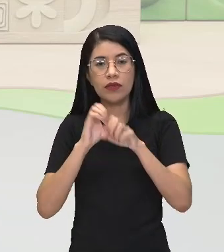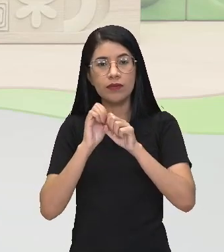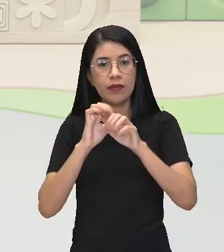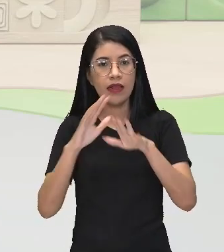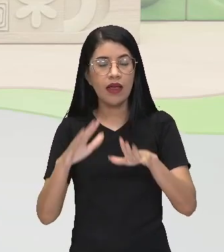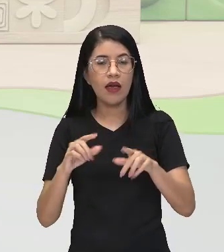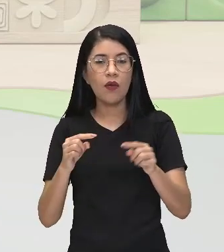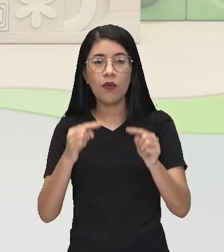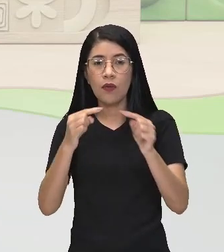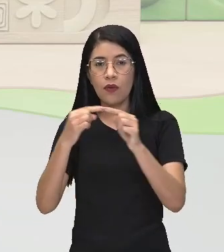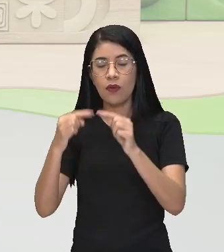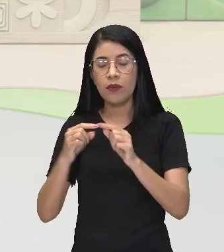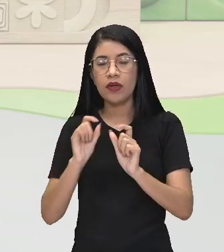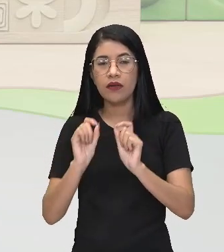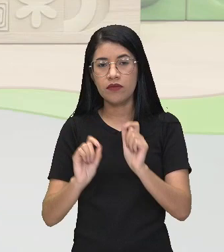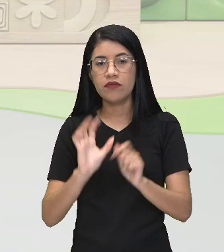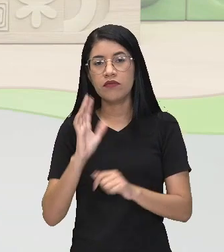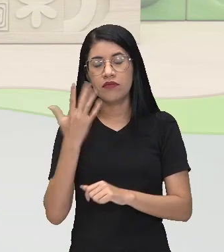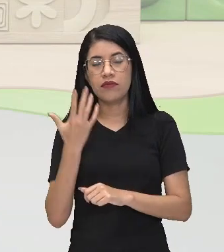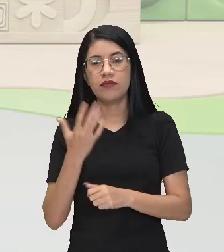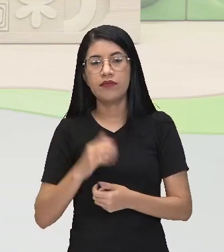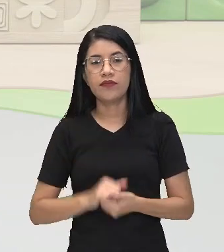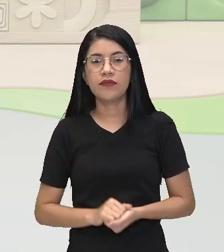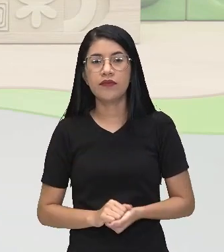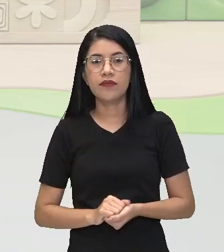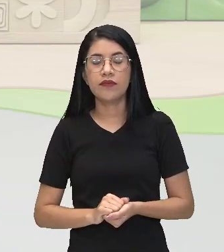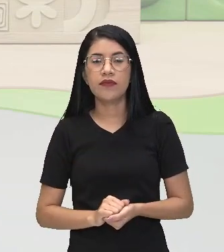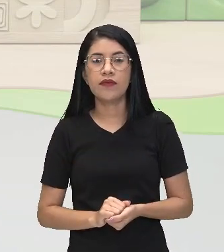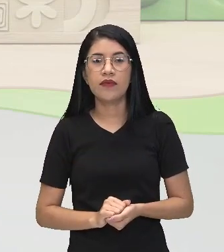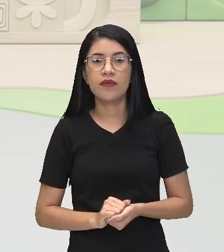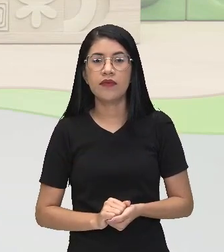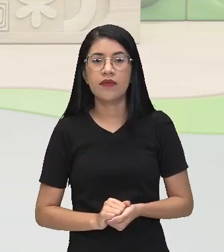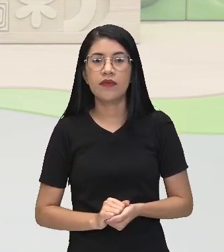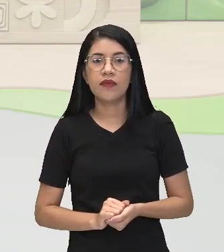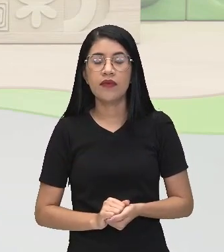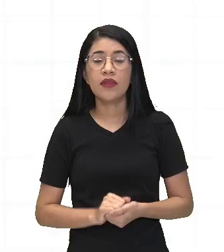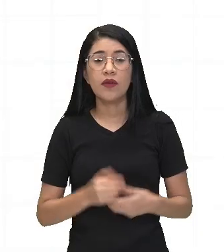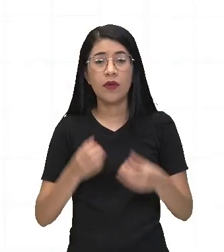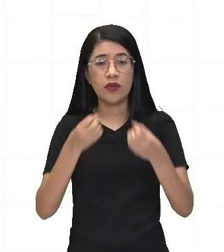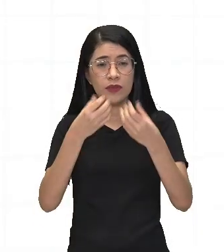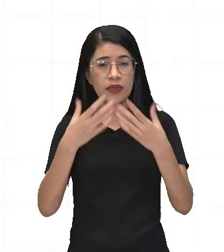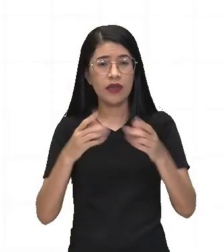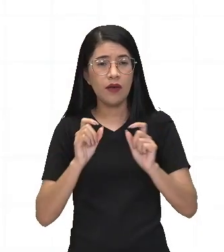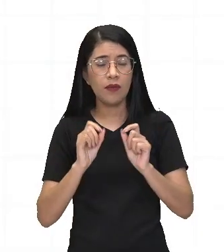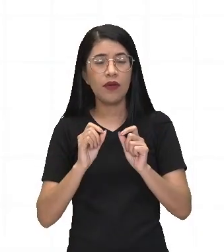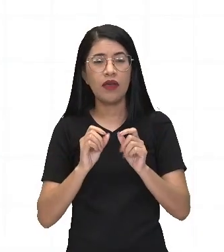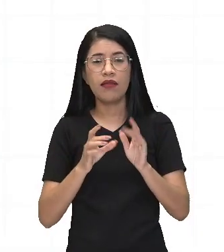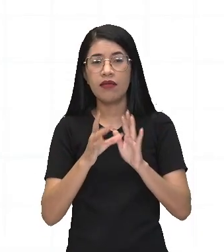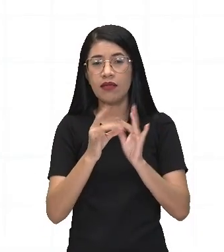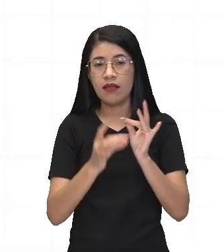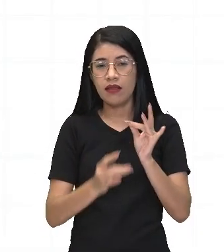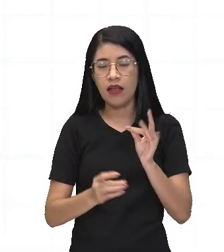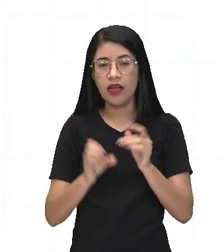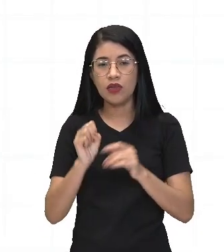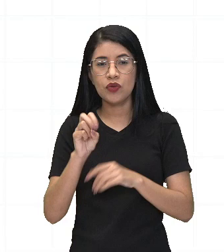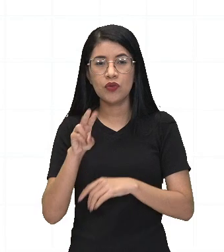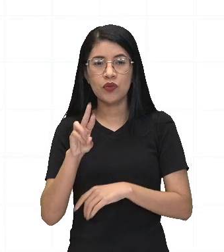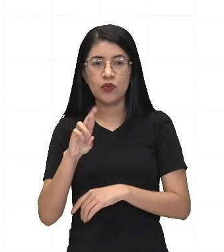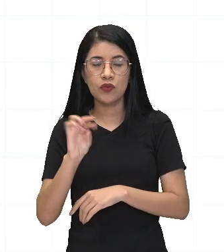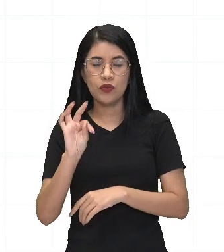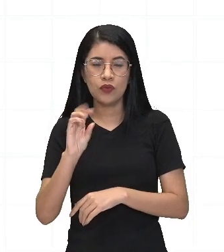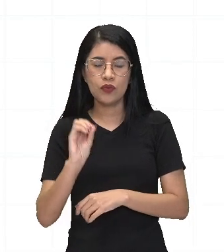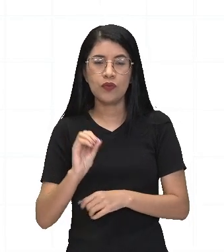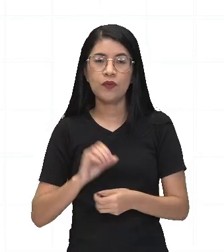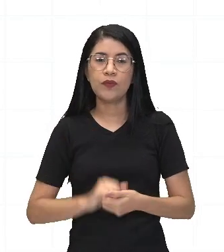uma pandemia. Então vamos agora ver sobre o conceito de surto. Vamos estudar um pouco melhor. É o